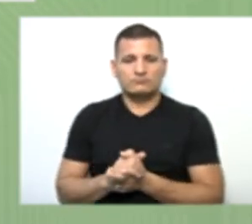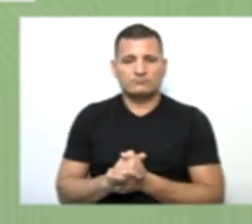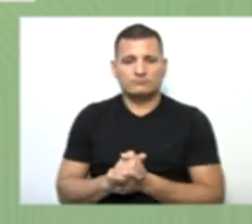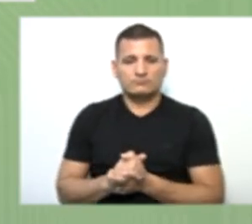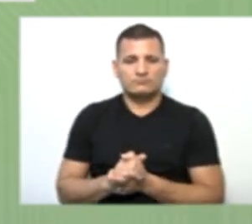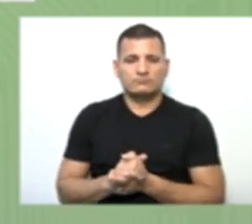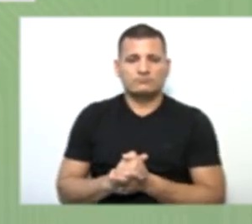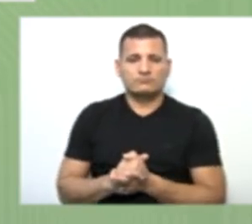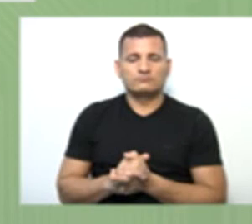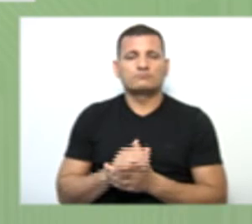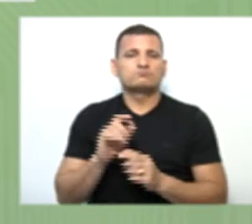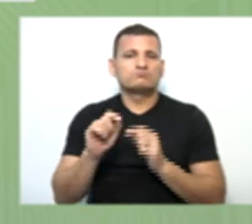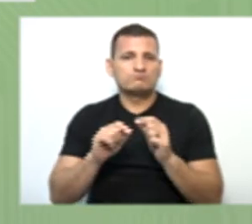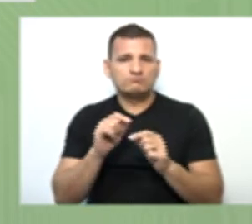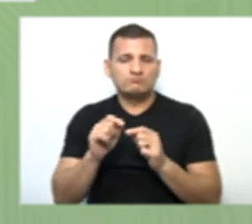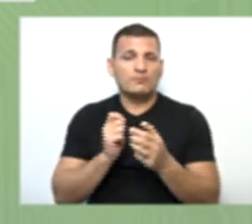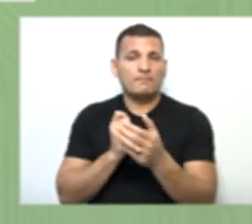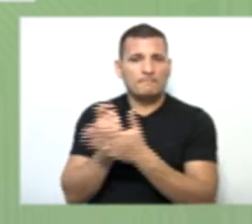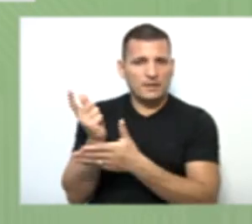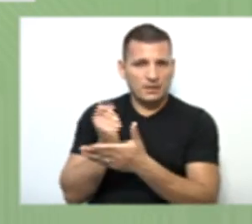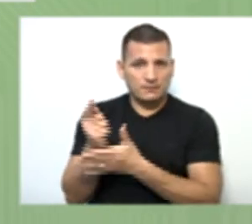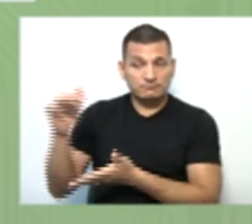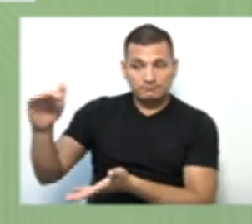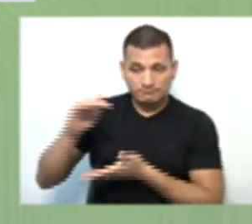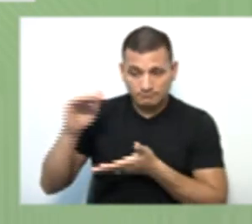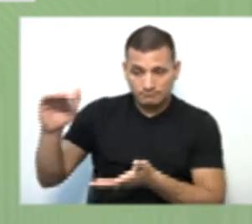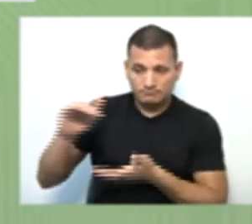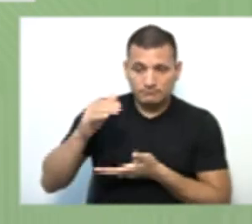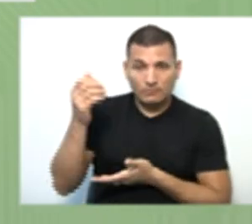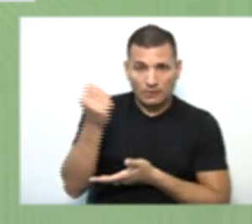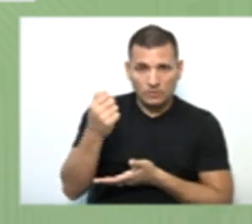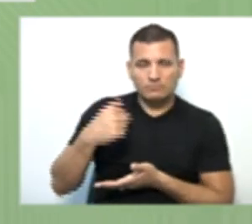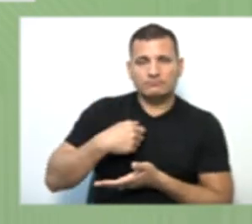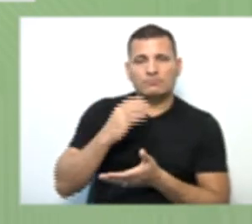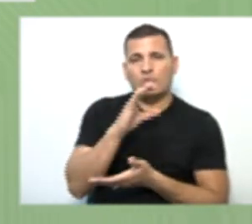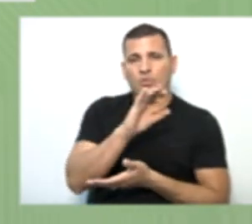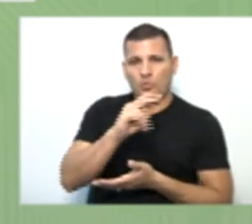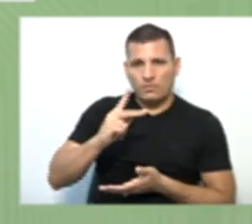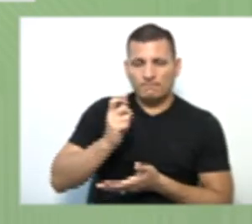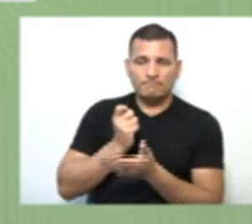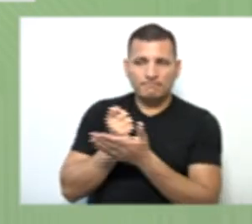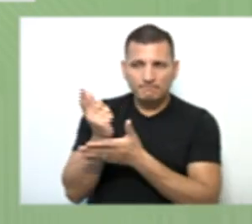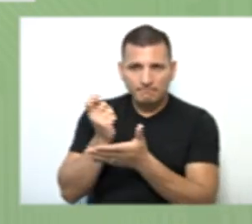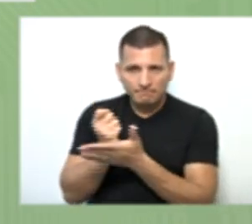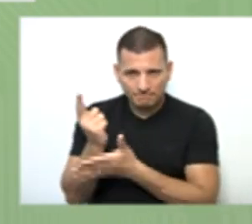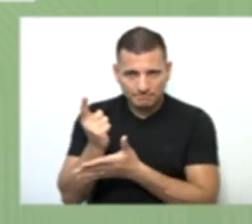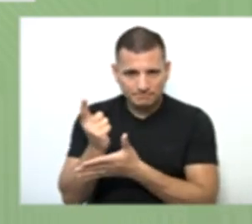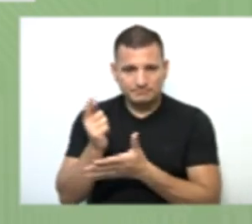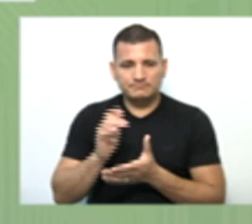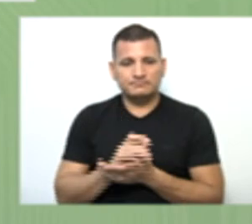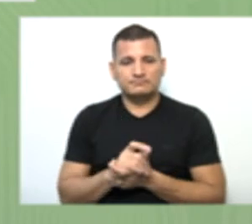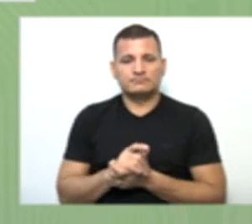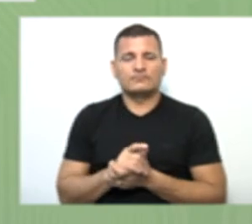produção a pagar, né? Eles entregam leite, eu tenho que pagar esse leite entregue. E sobras a